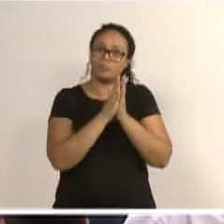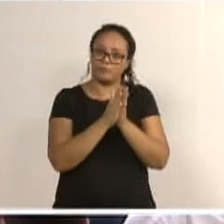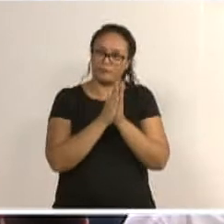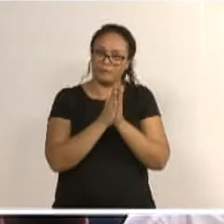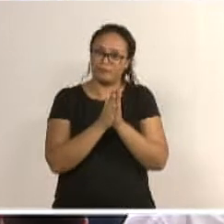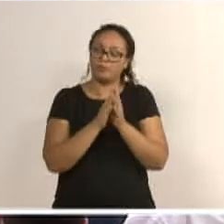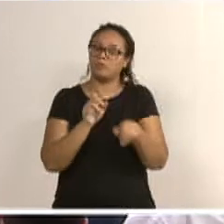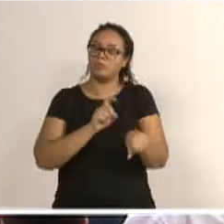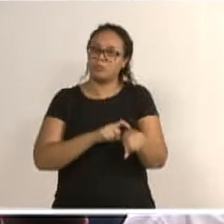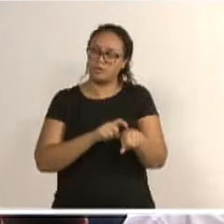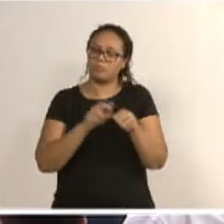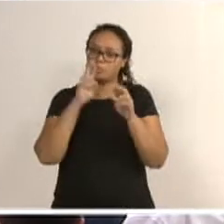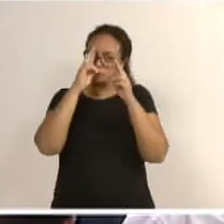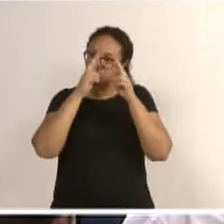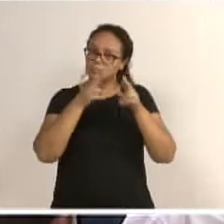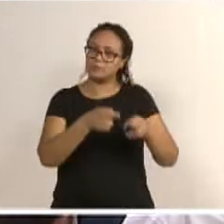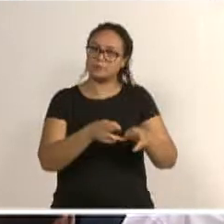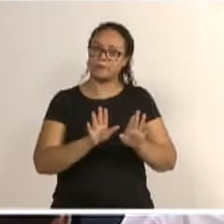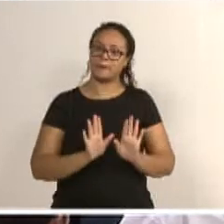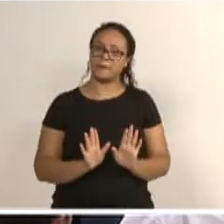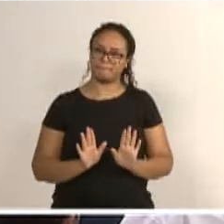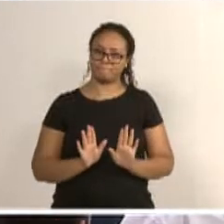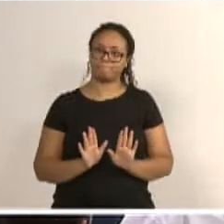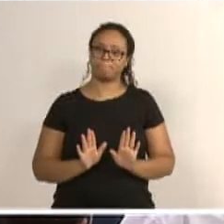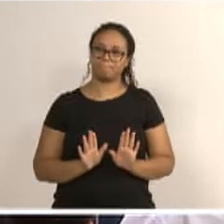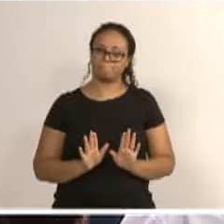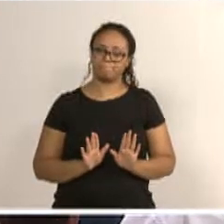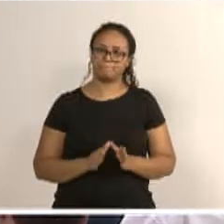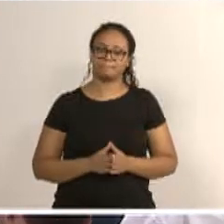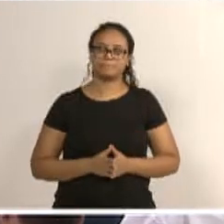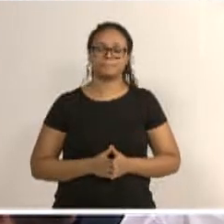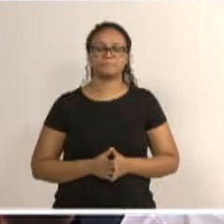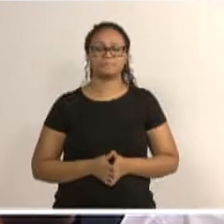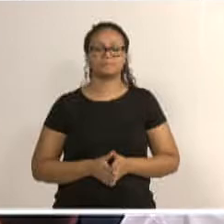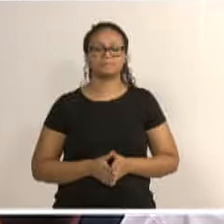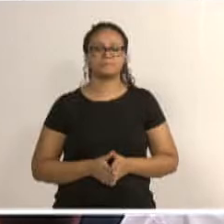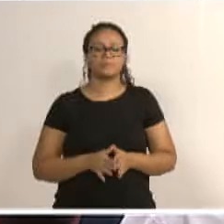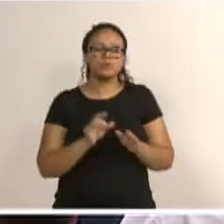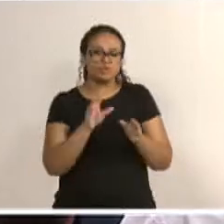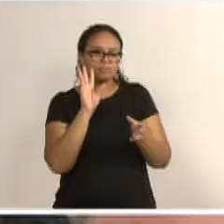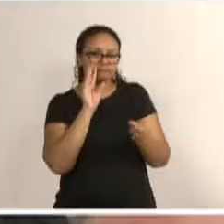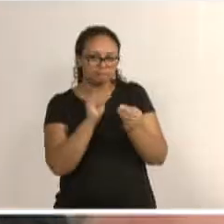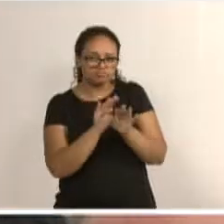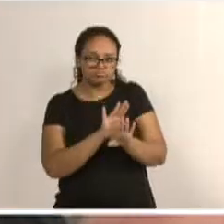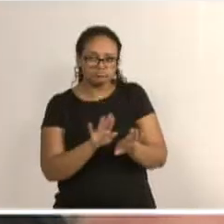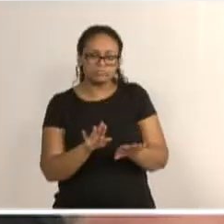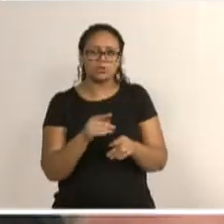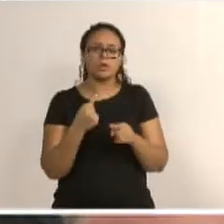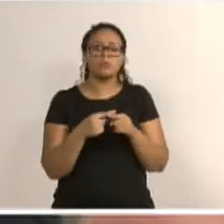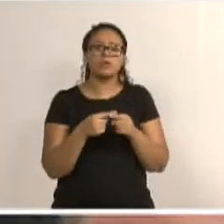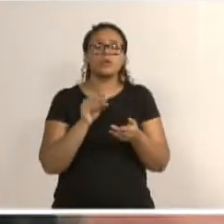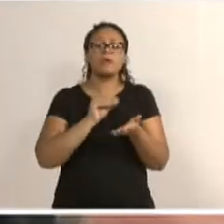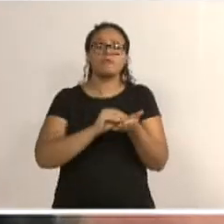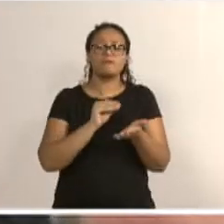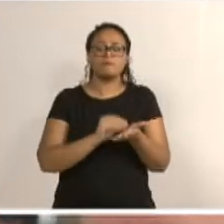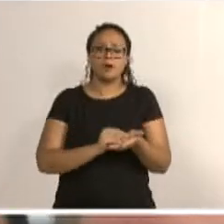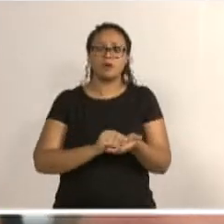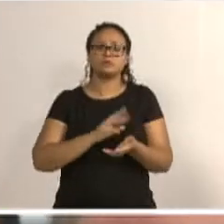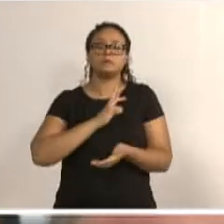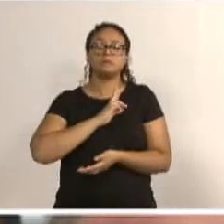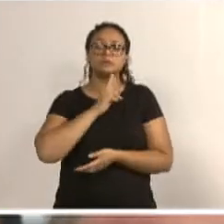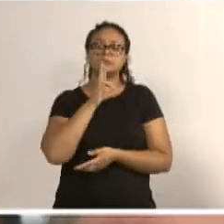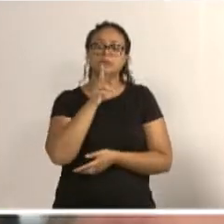por favor, por favor. Eu só, para concluir, por que não tem representação da Associação